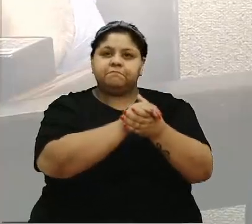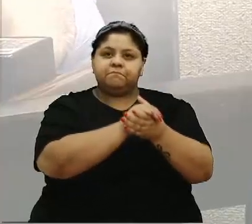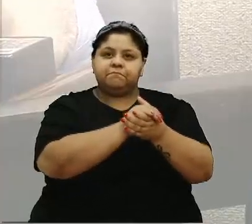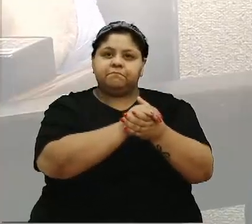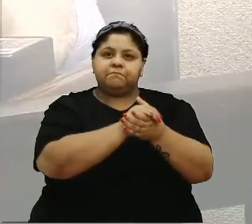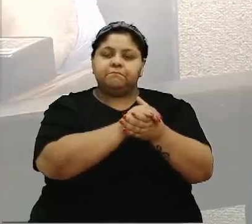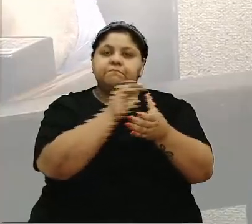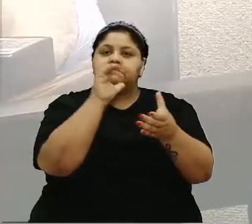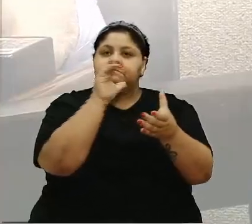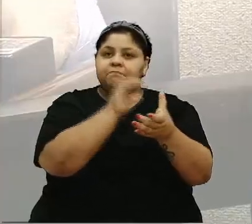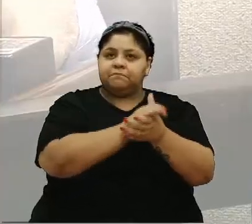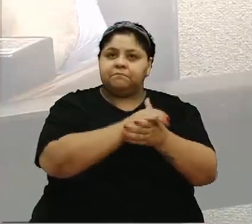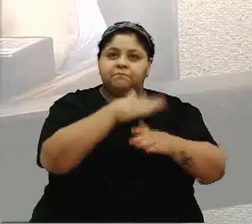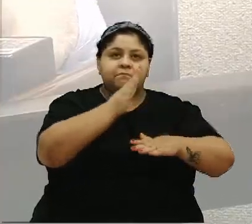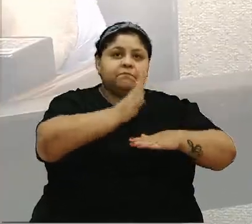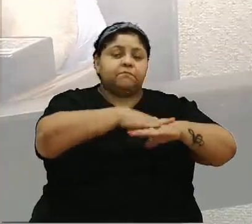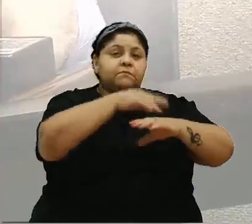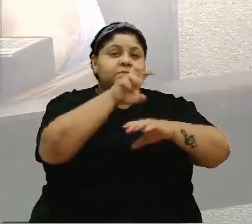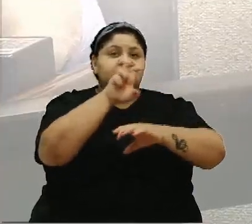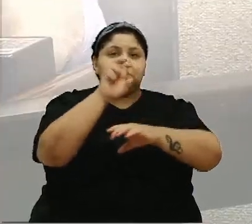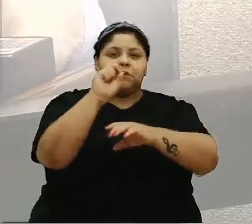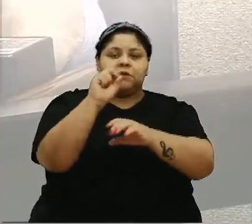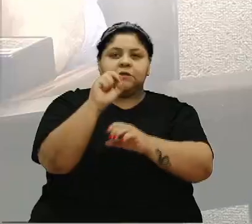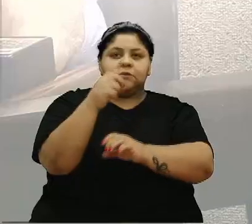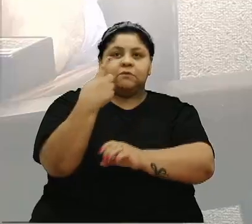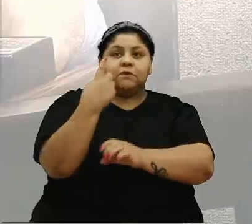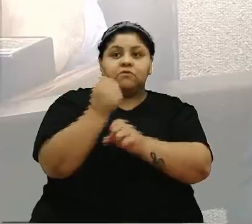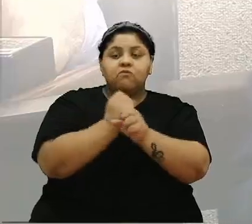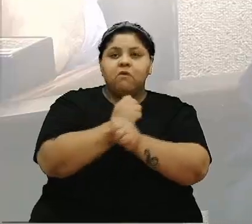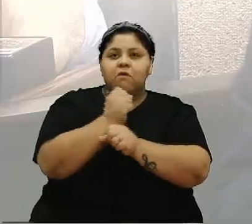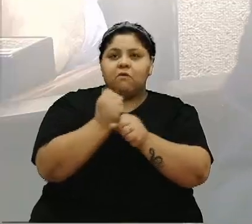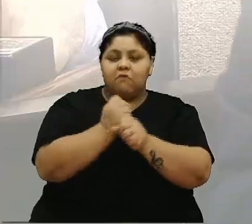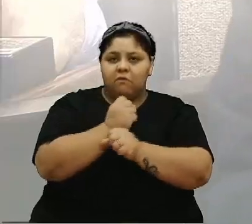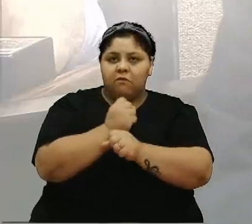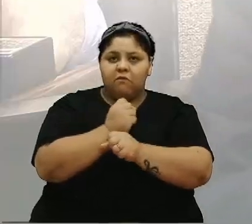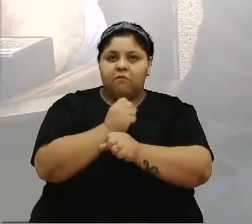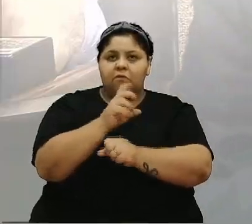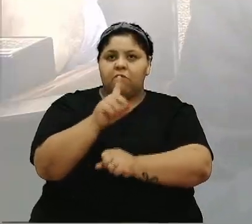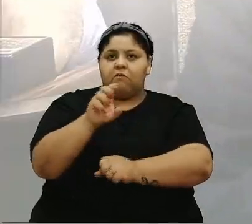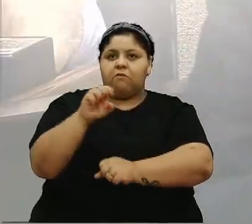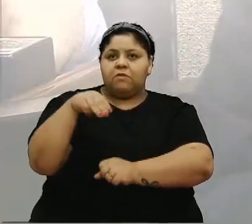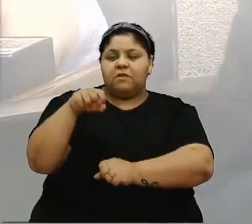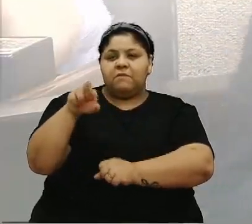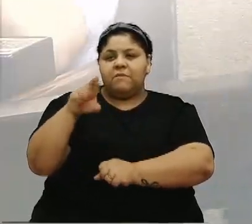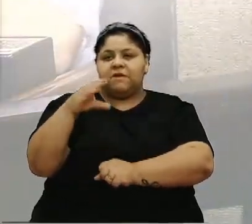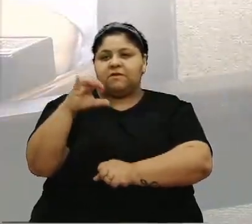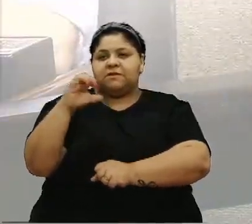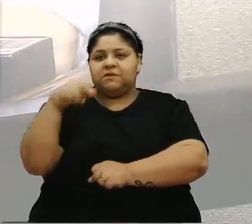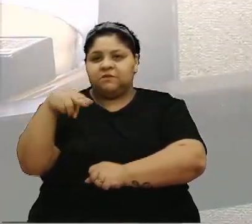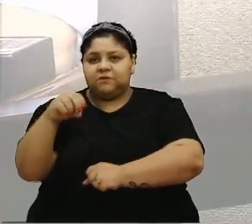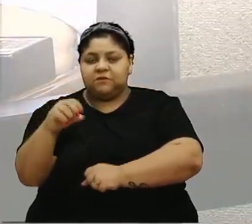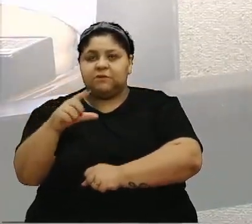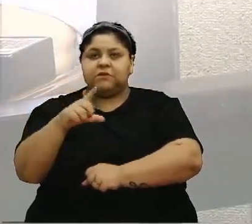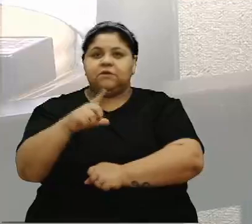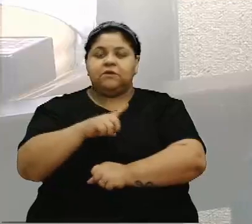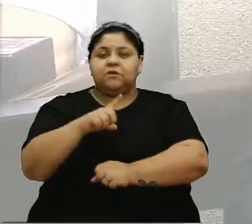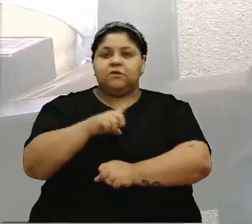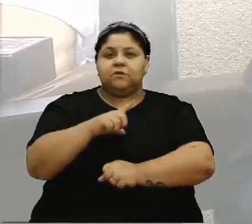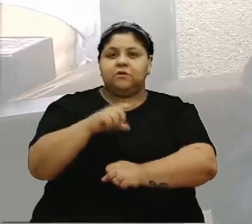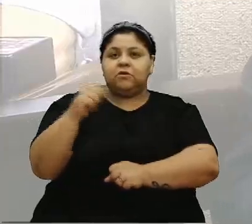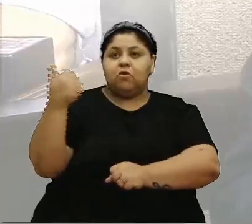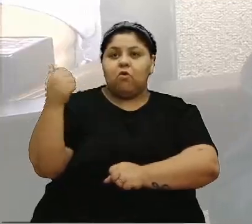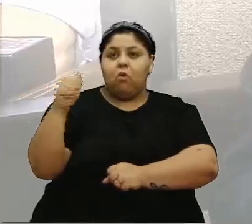Foi casada por mais de 51 anos com Demercino Juncker, tendo deixado